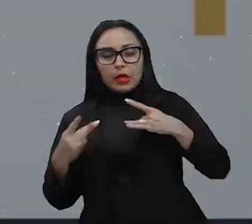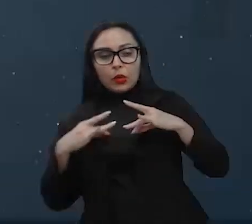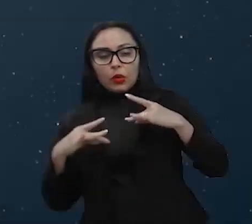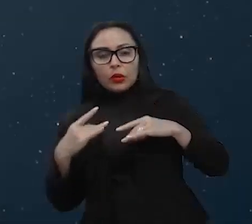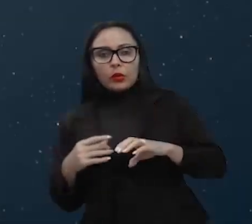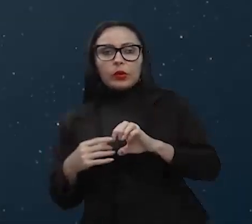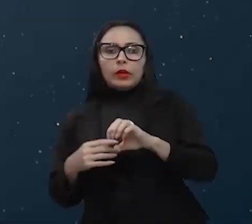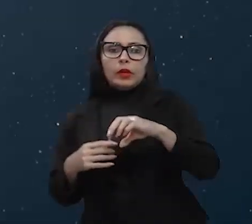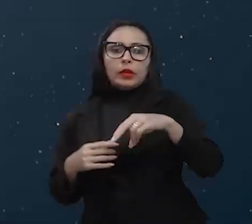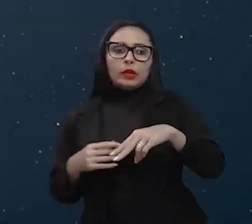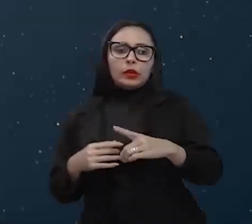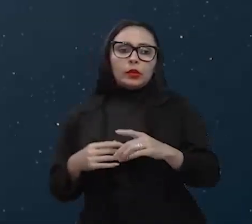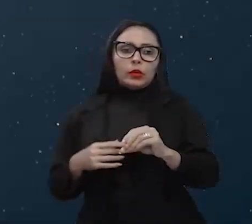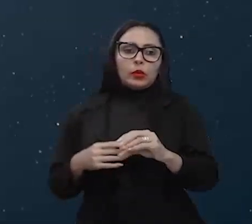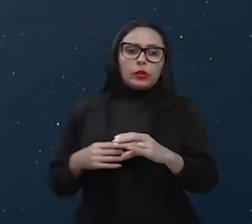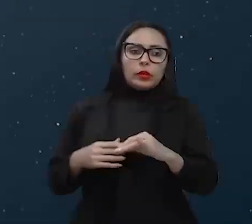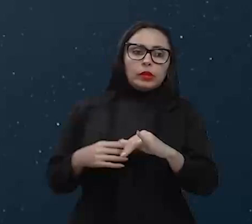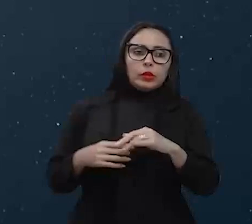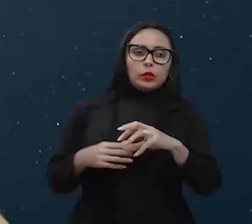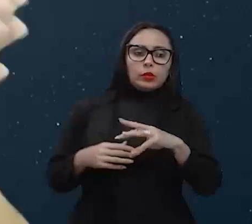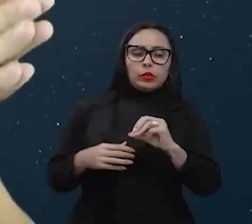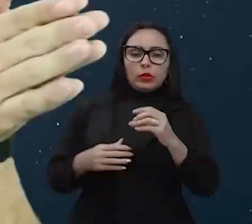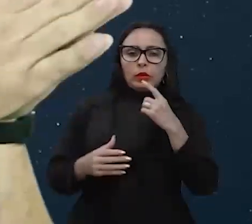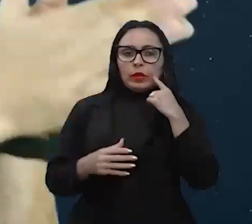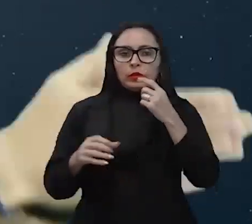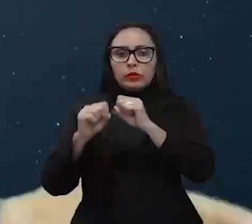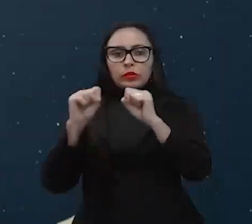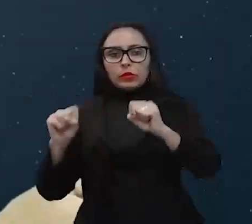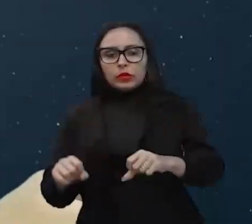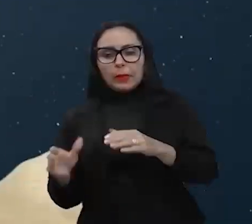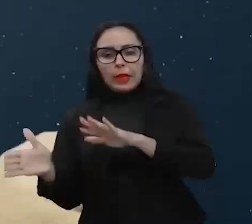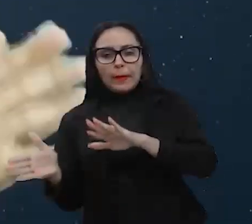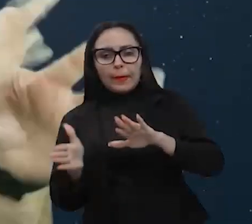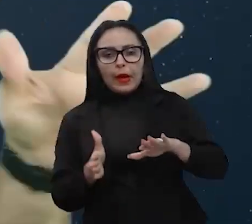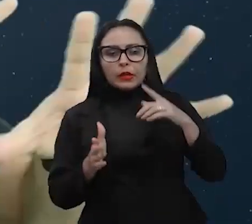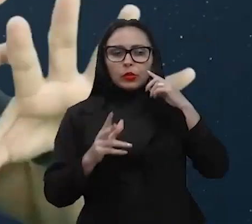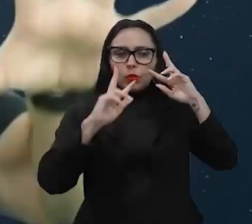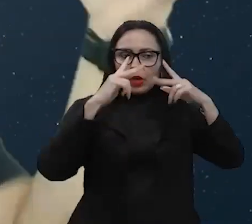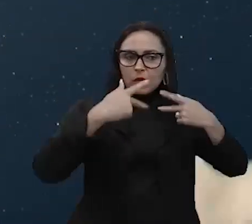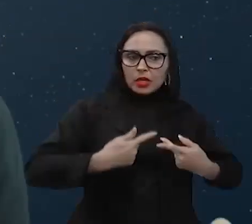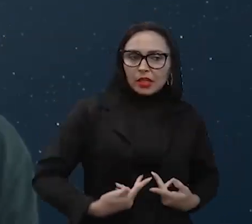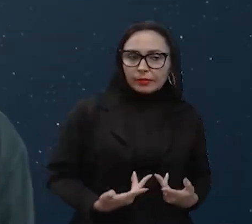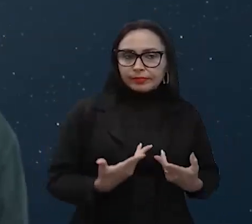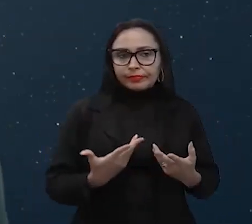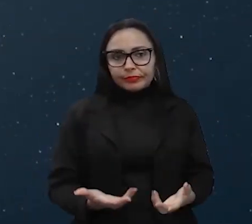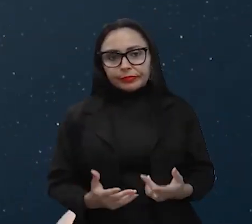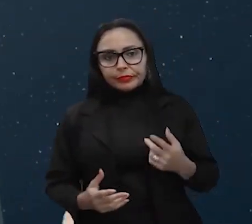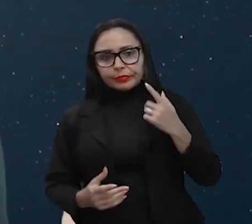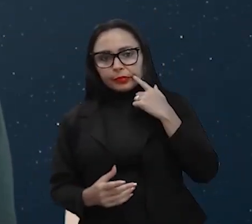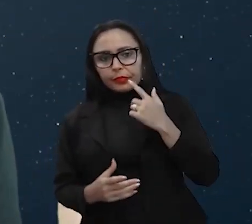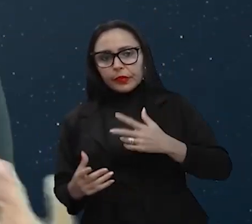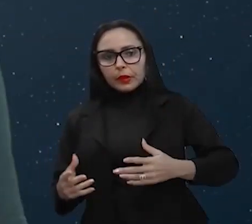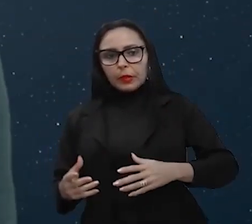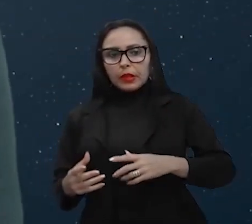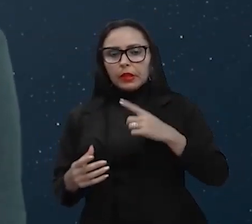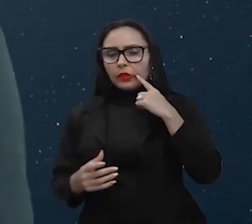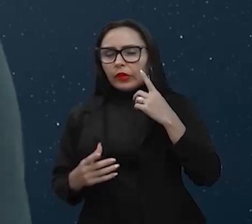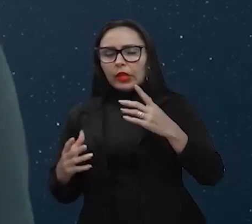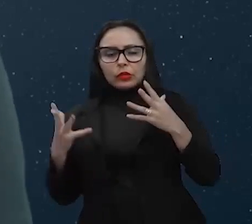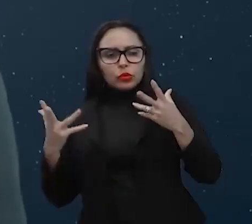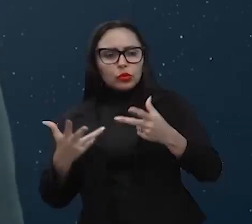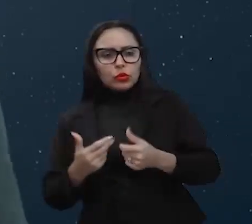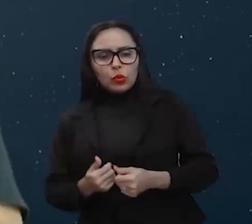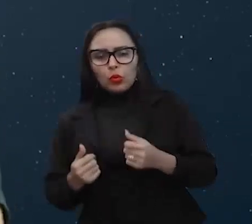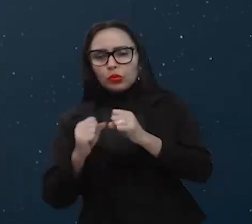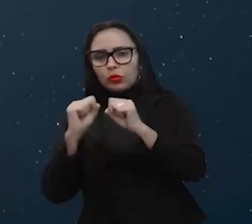sistema endócrino é um dos sistemas da parte da fisiologia humana, tá? Mas não tinha como a gente falar de todos os sistemas. Então eu vou falar